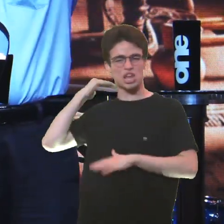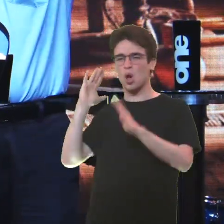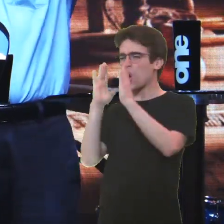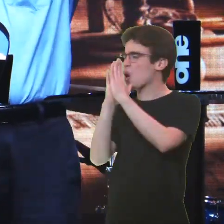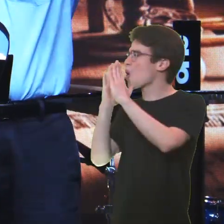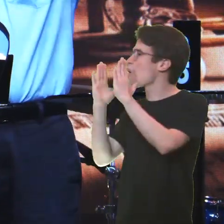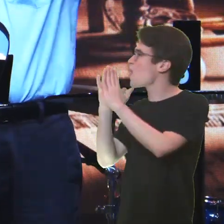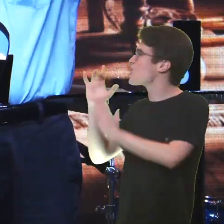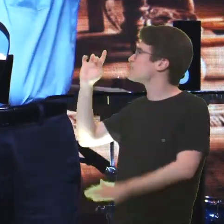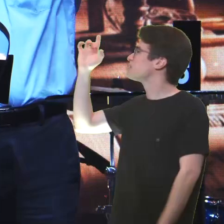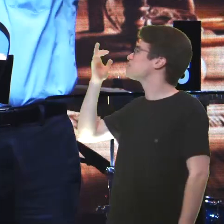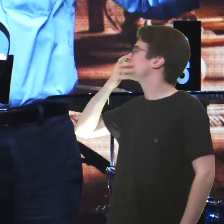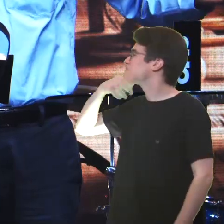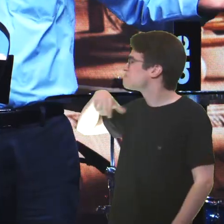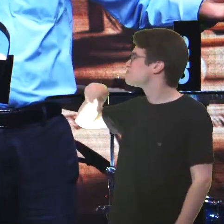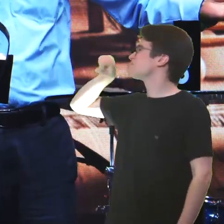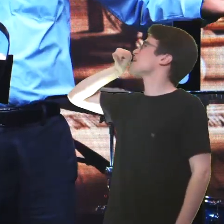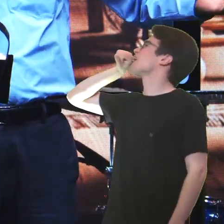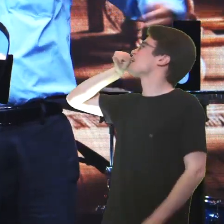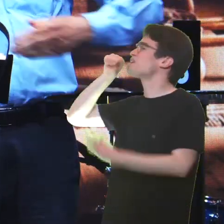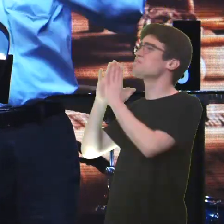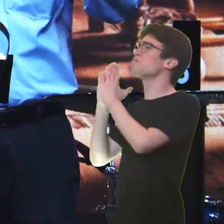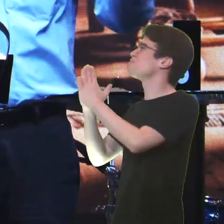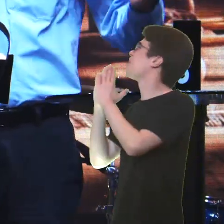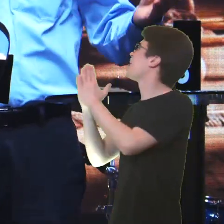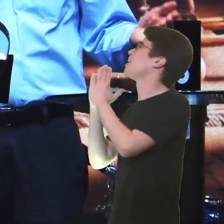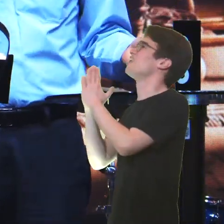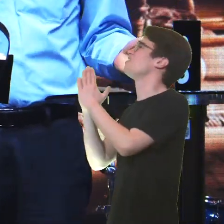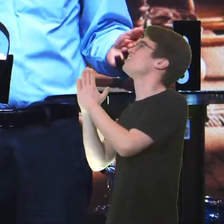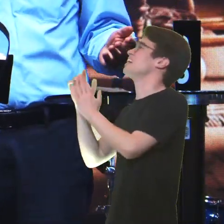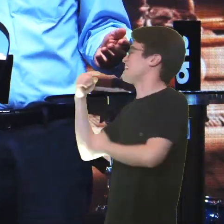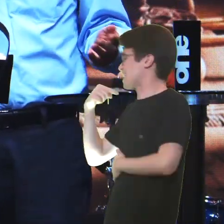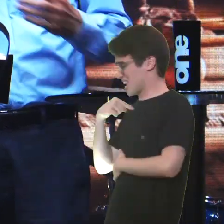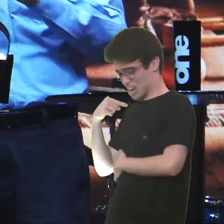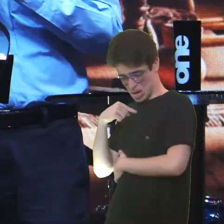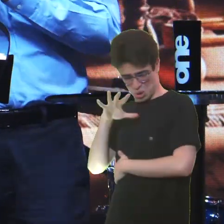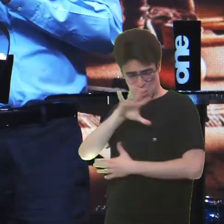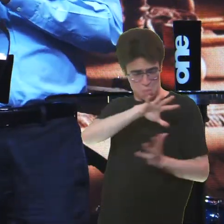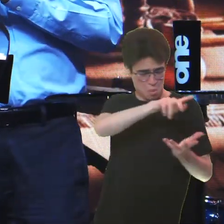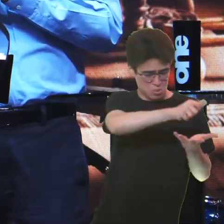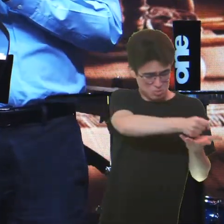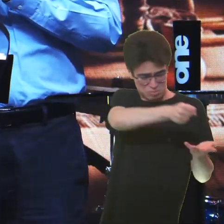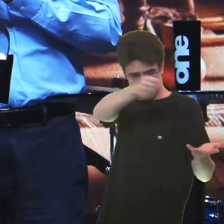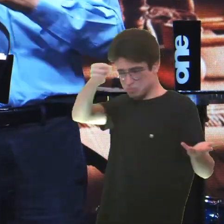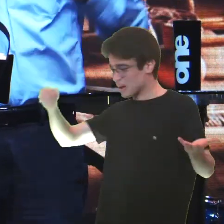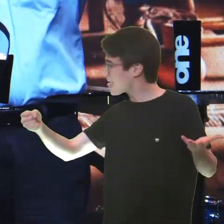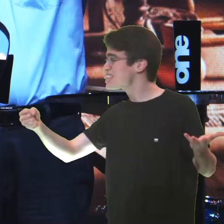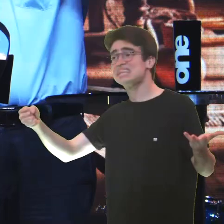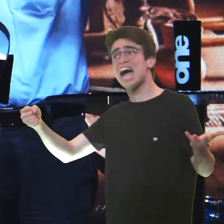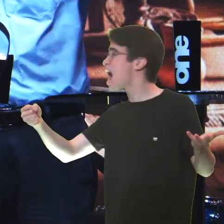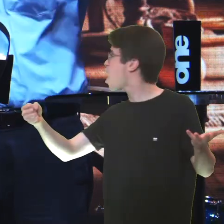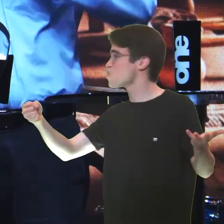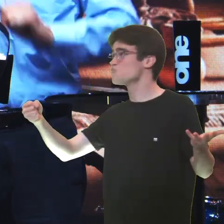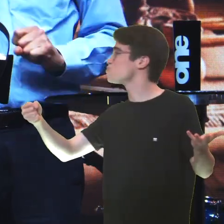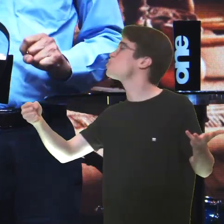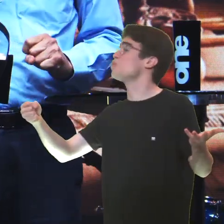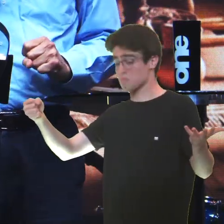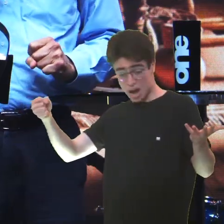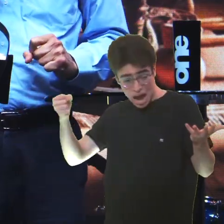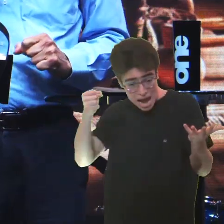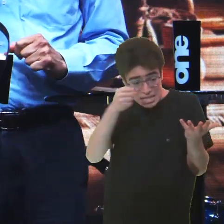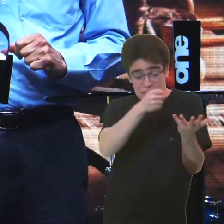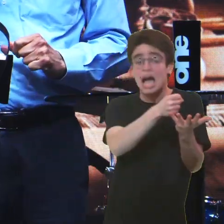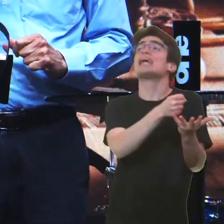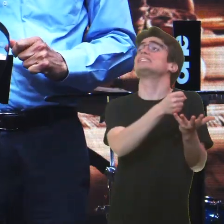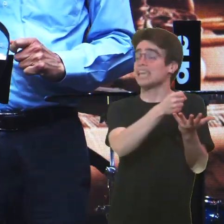diciéndole: Padre, dizendo: no Pai, te pido eu não te que los peço quites del mundo, que os tires desse mundo, sino que los guardes del mal. mas